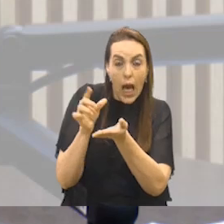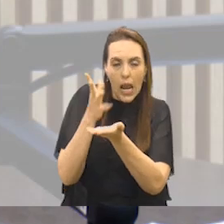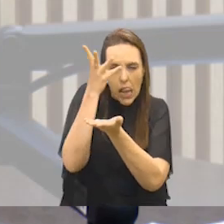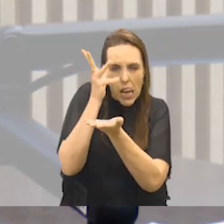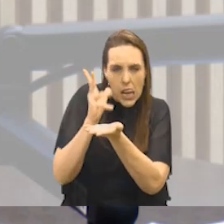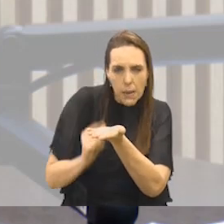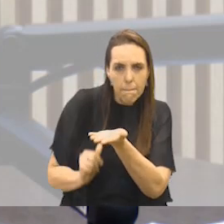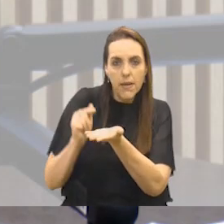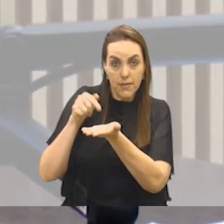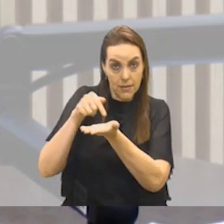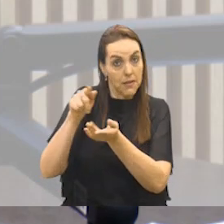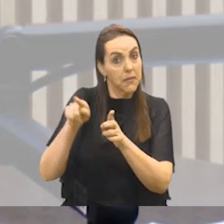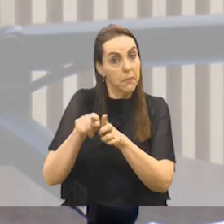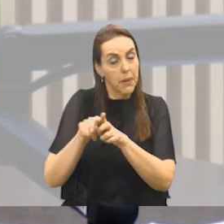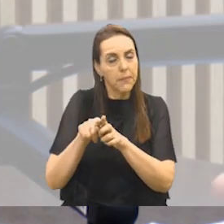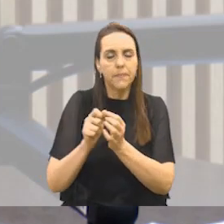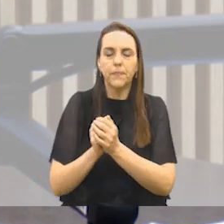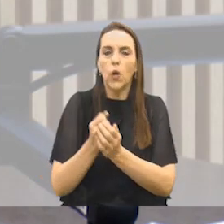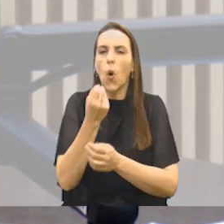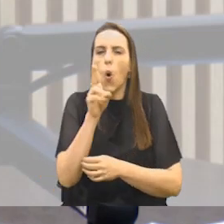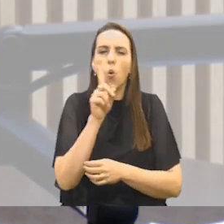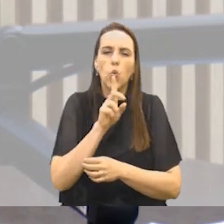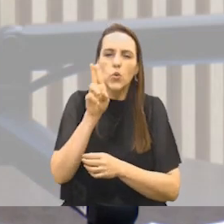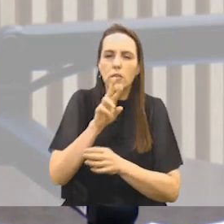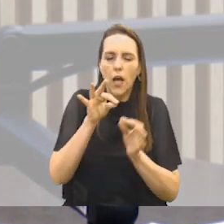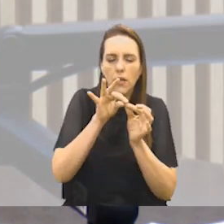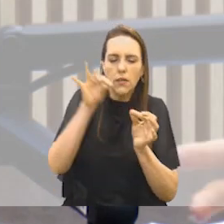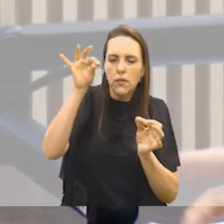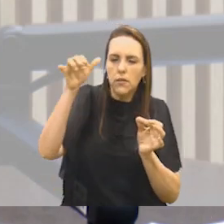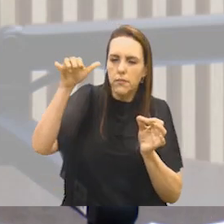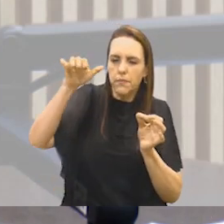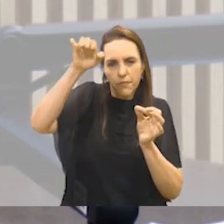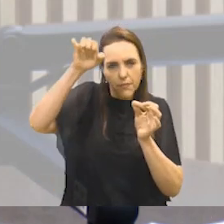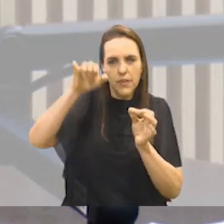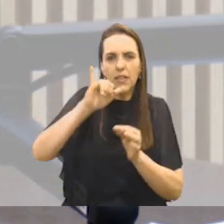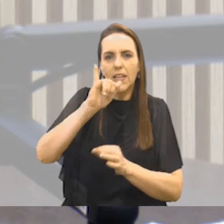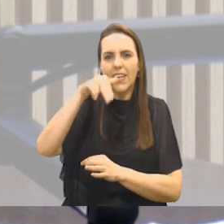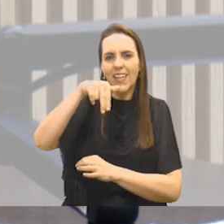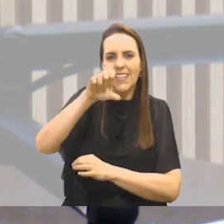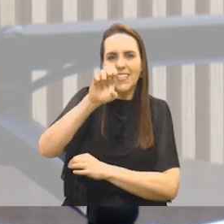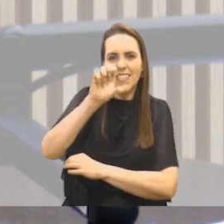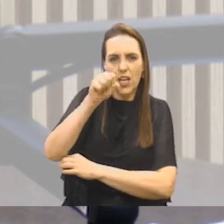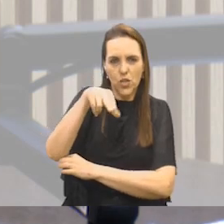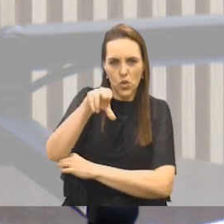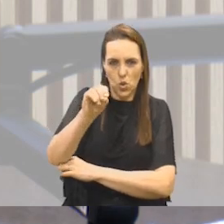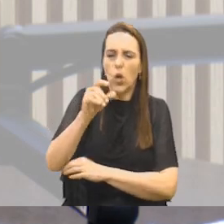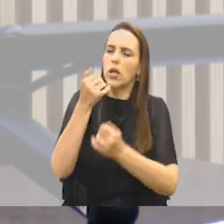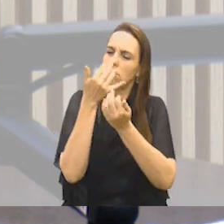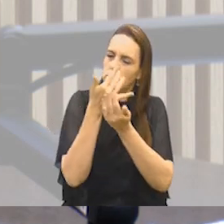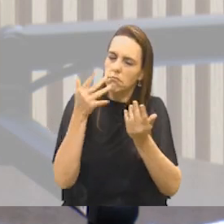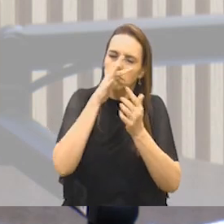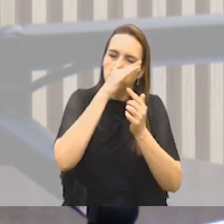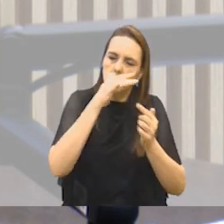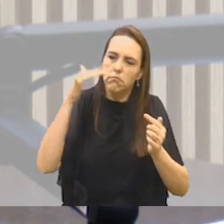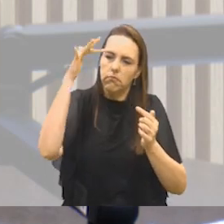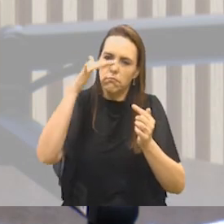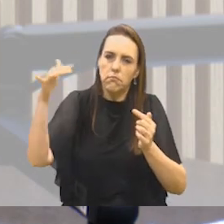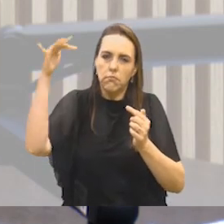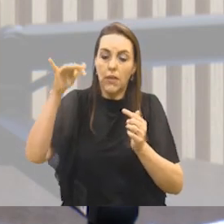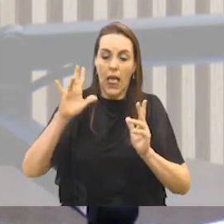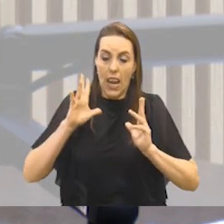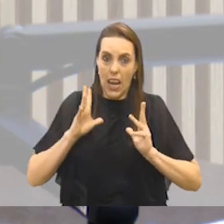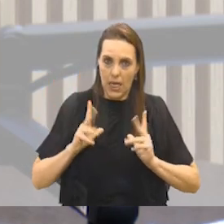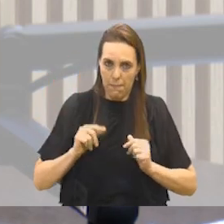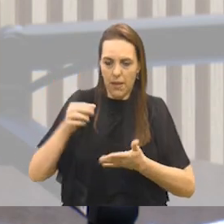mesma faz esse processo de limpeza. Ou então, usar um incenso ou algo nesse sentido, que funciona também para as limpezas